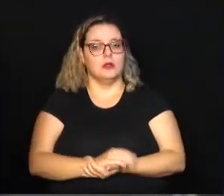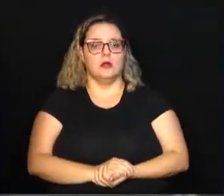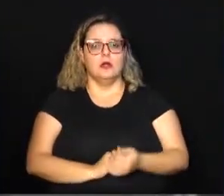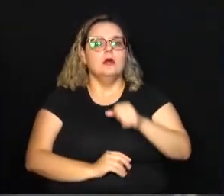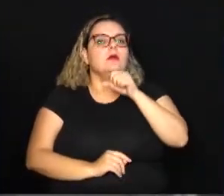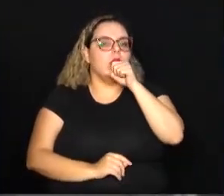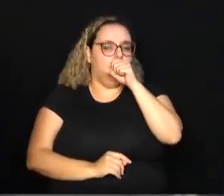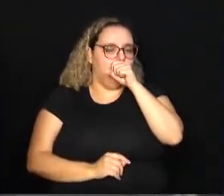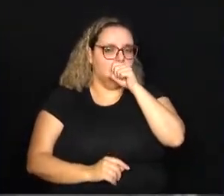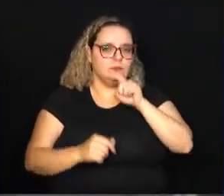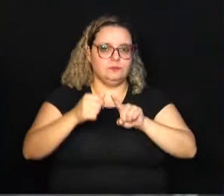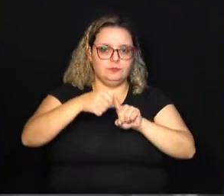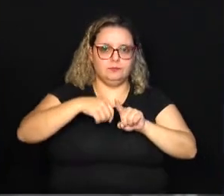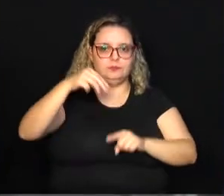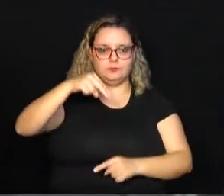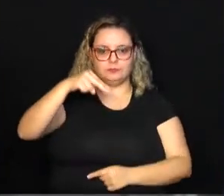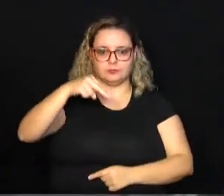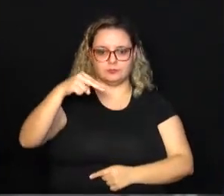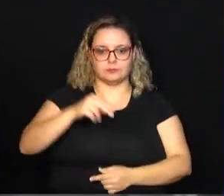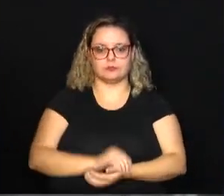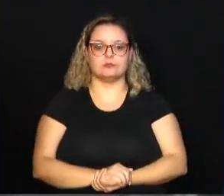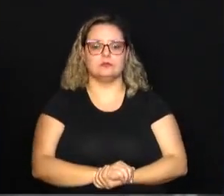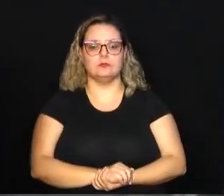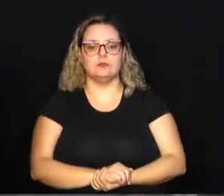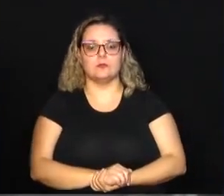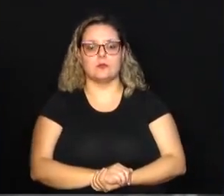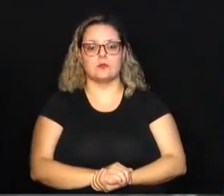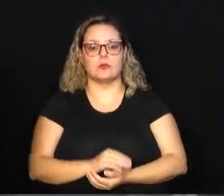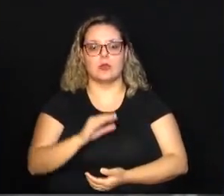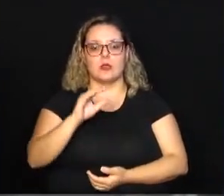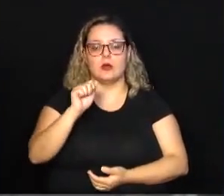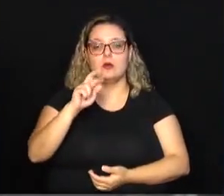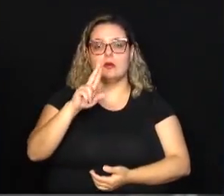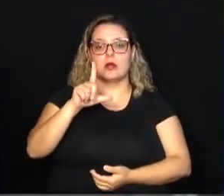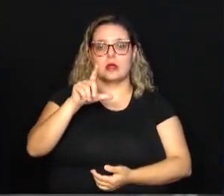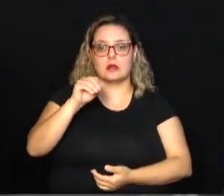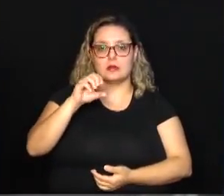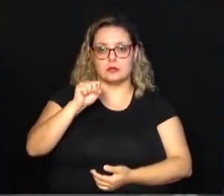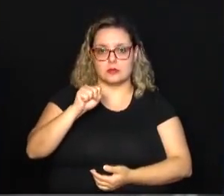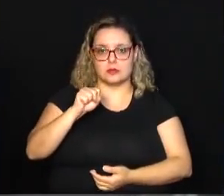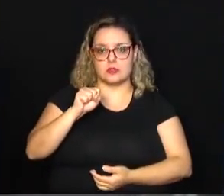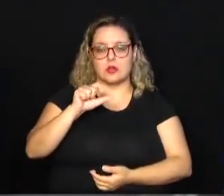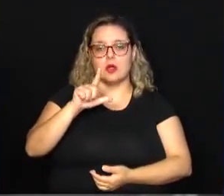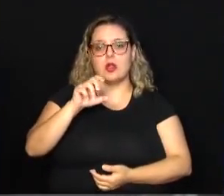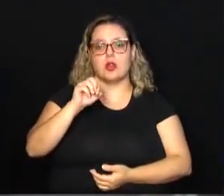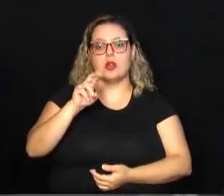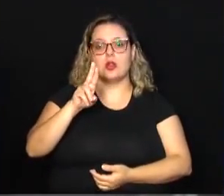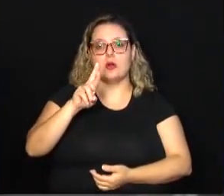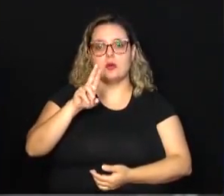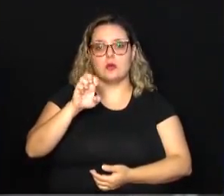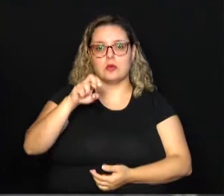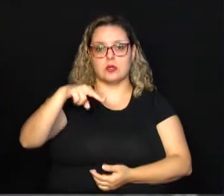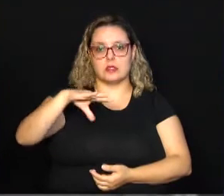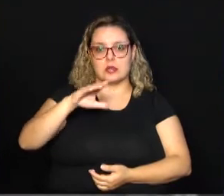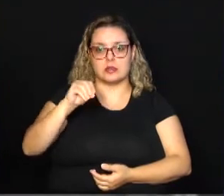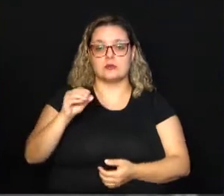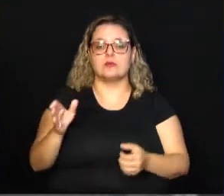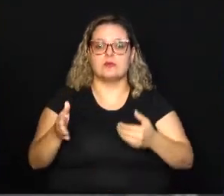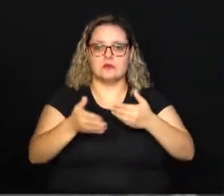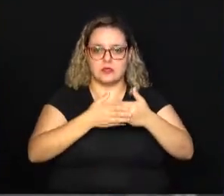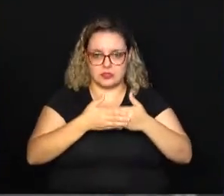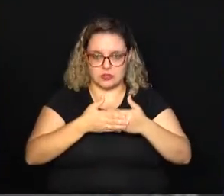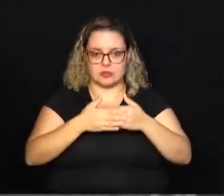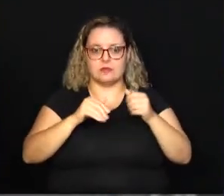comecei minha gestão em janeiro, mas em novembro o Carlos Lourenço foi fechado, ele foi desfeito como UPA e foi transformado